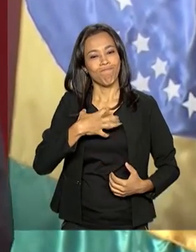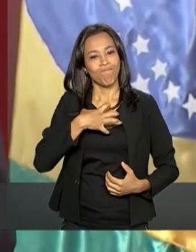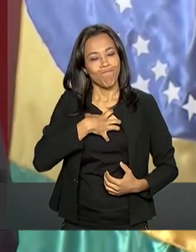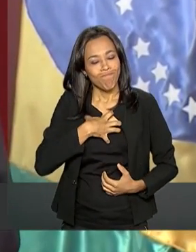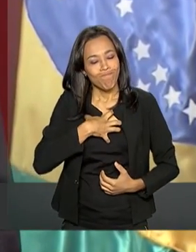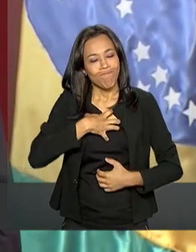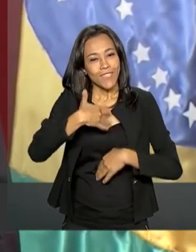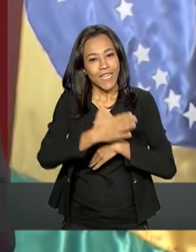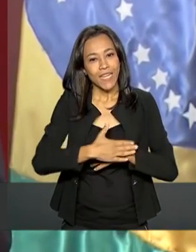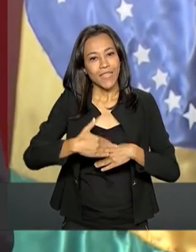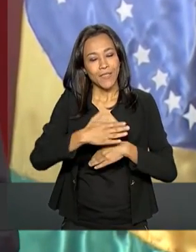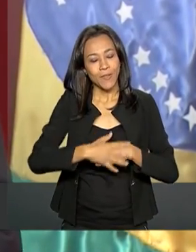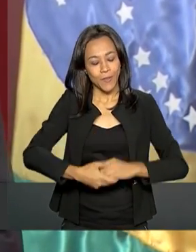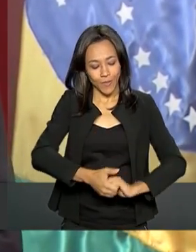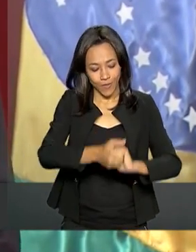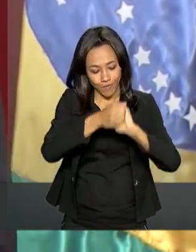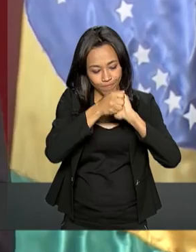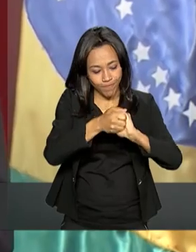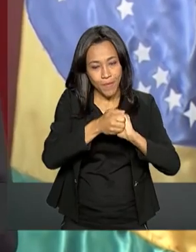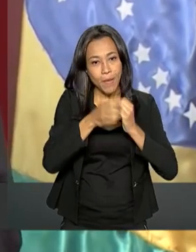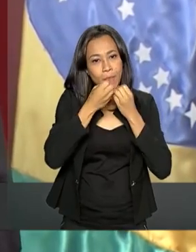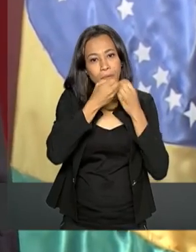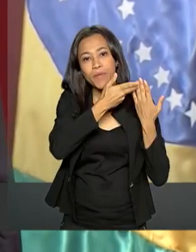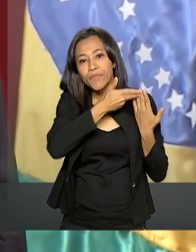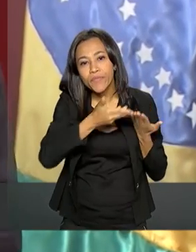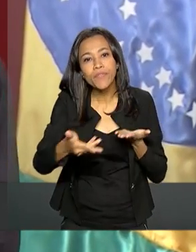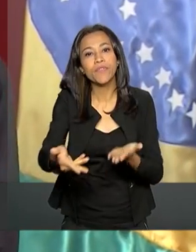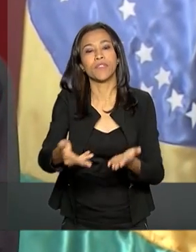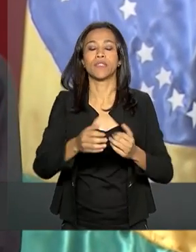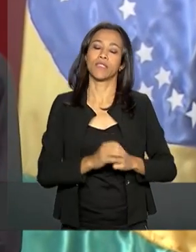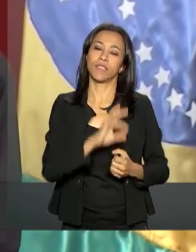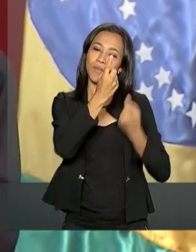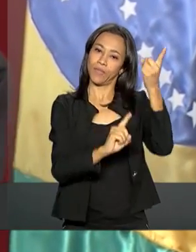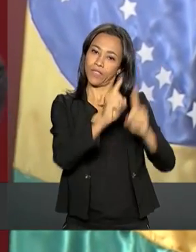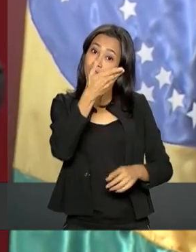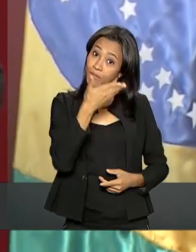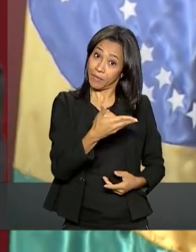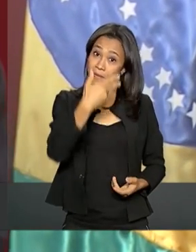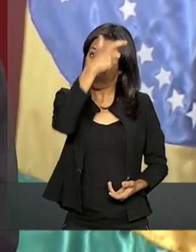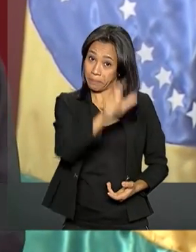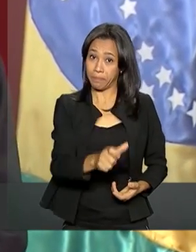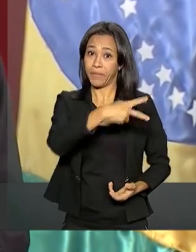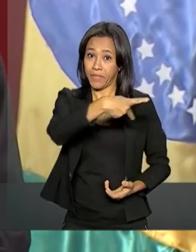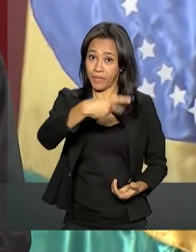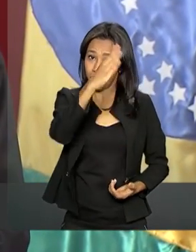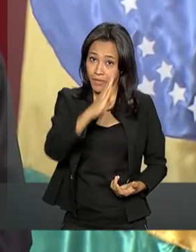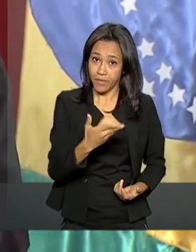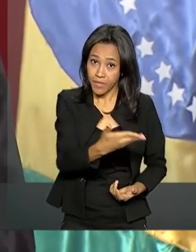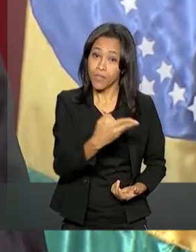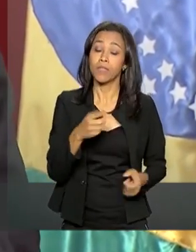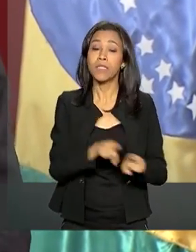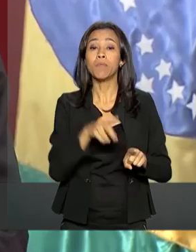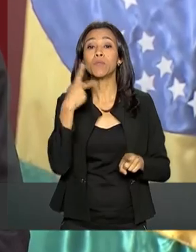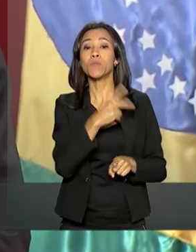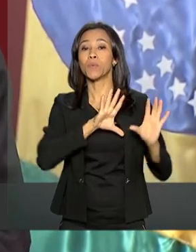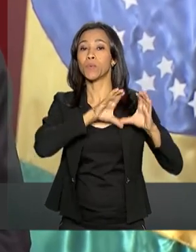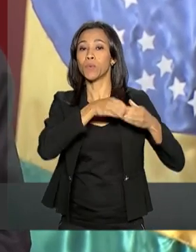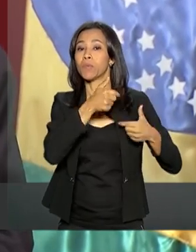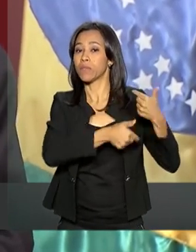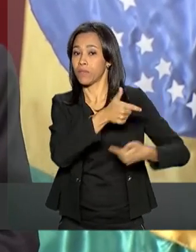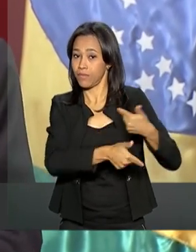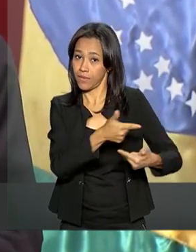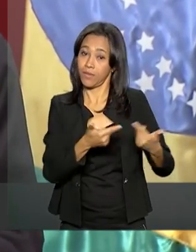e carinhosa bem-vinda ao Chile, ao senhor como presidente do Brasil, à sua delegação e,